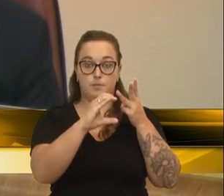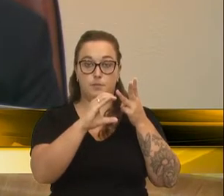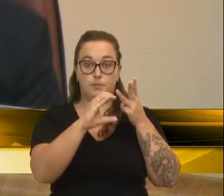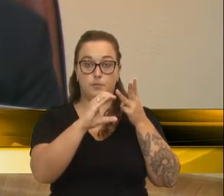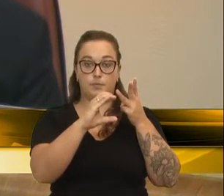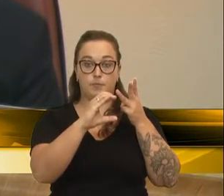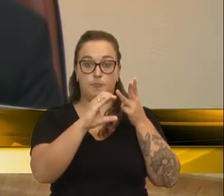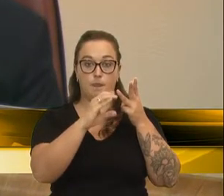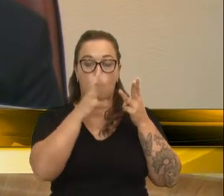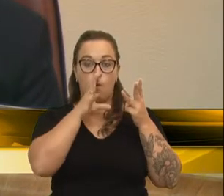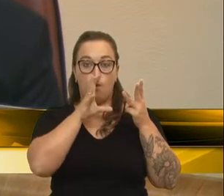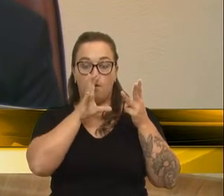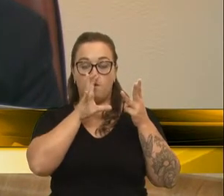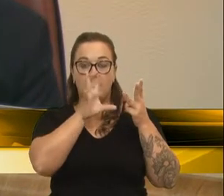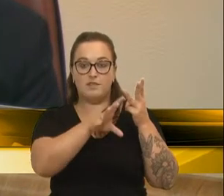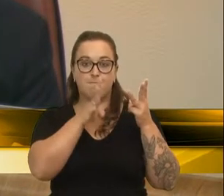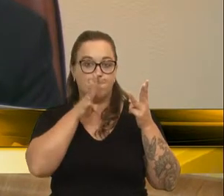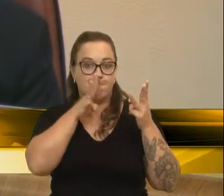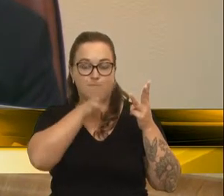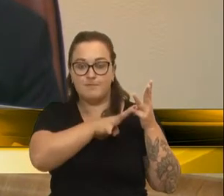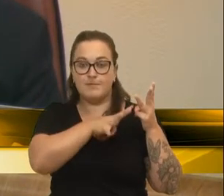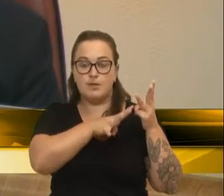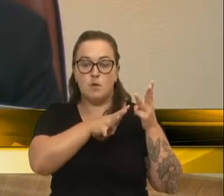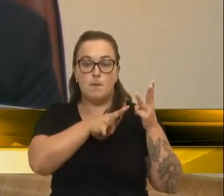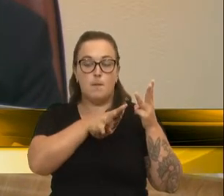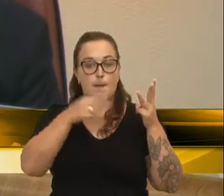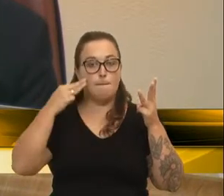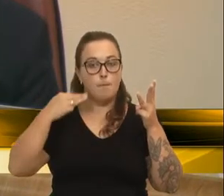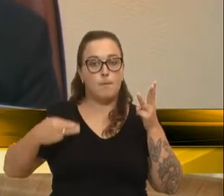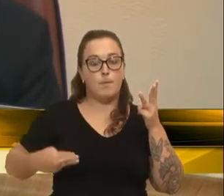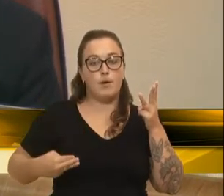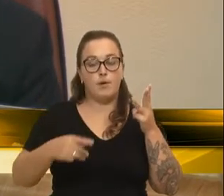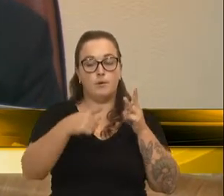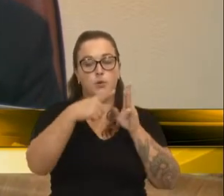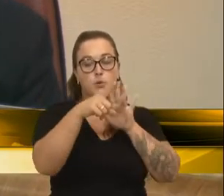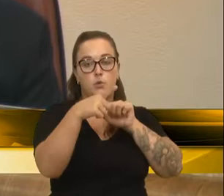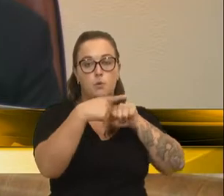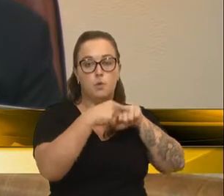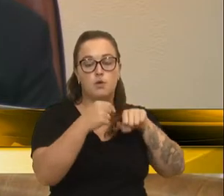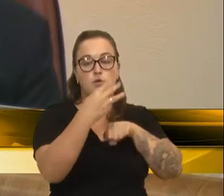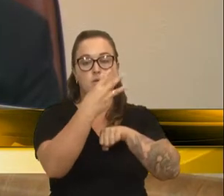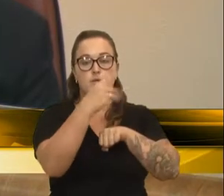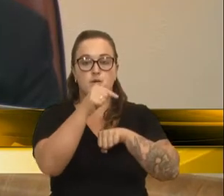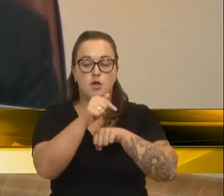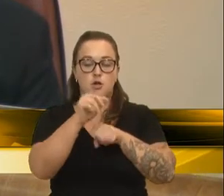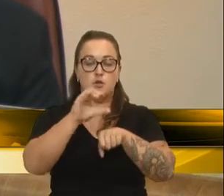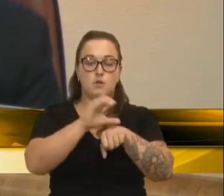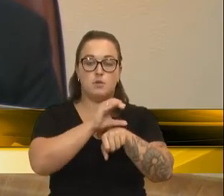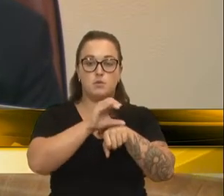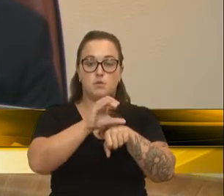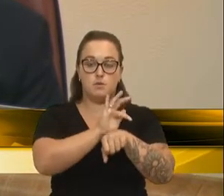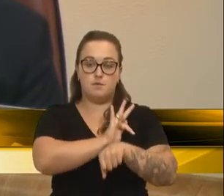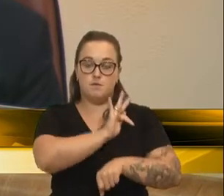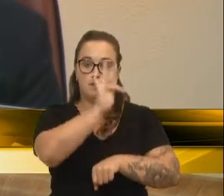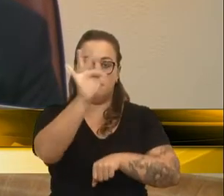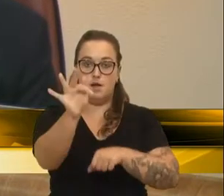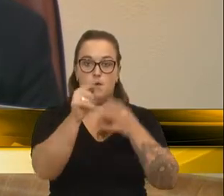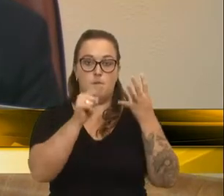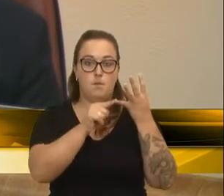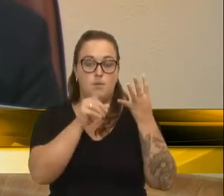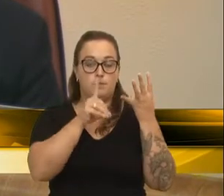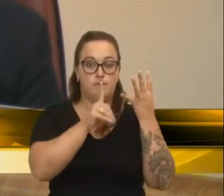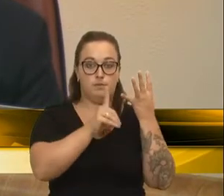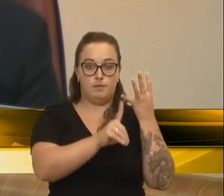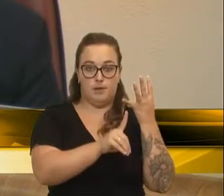C. Ofendeu o princípio da moralidade estabelecido no artigo 37 da Constituição Federal. D.